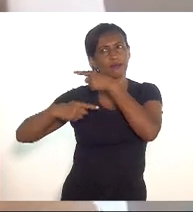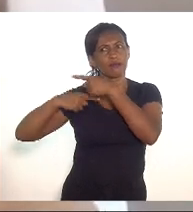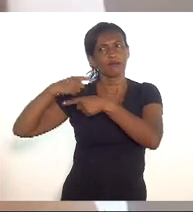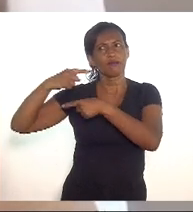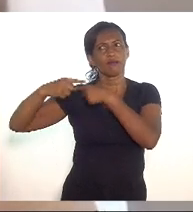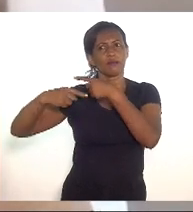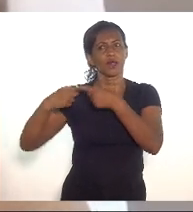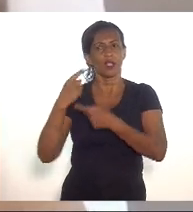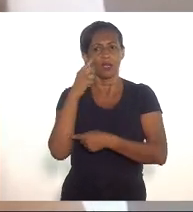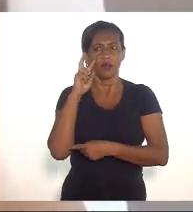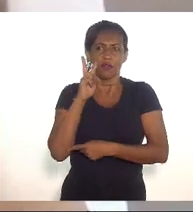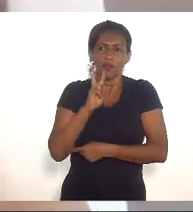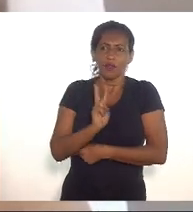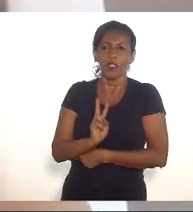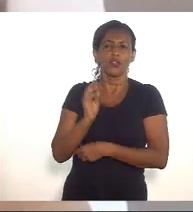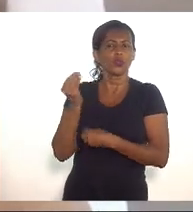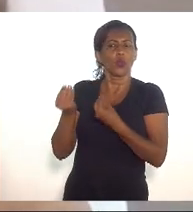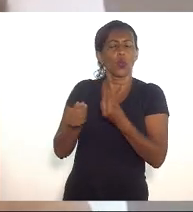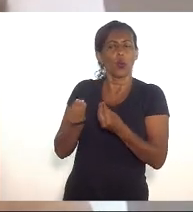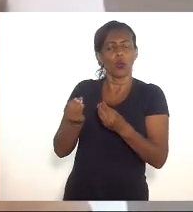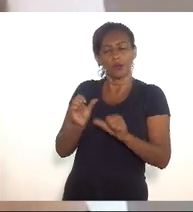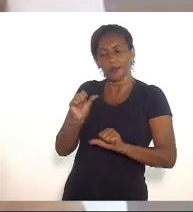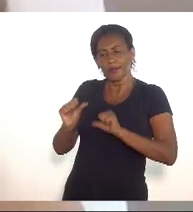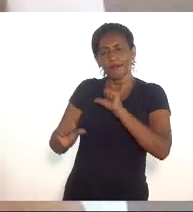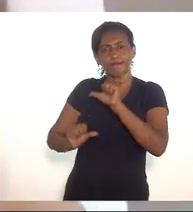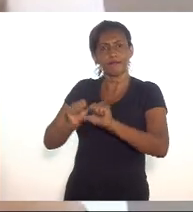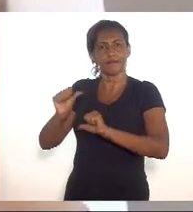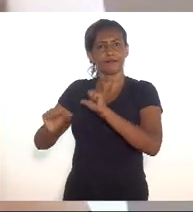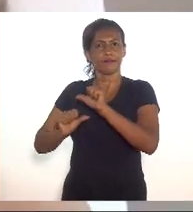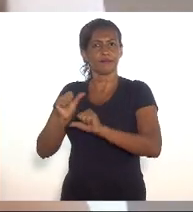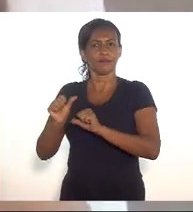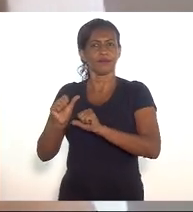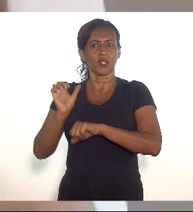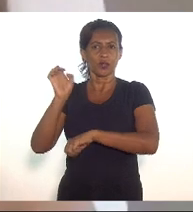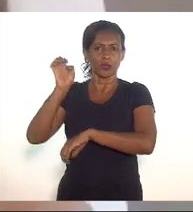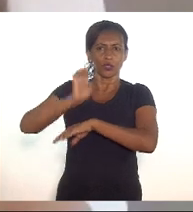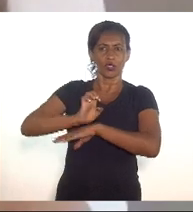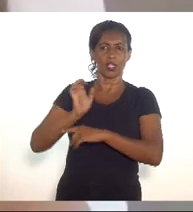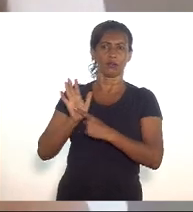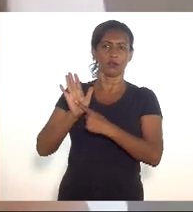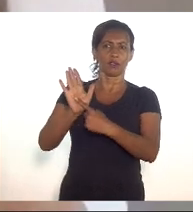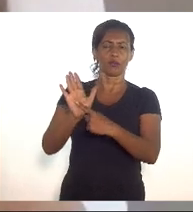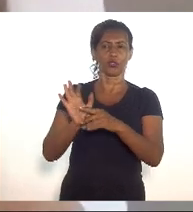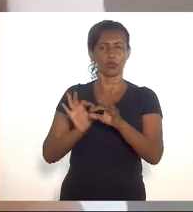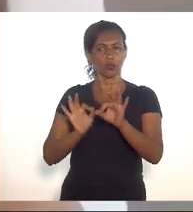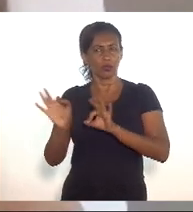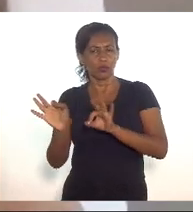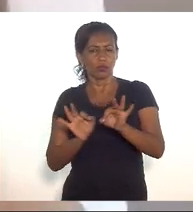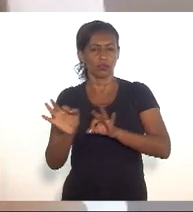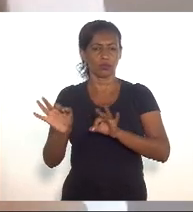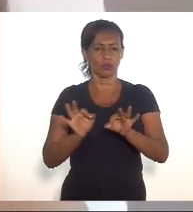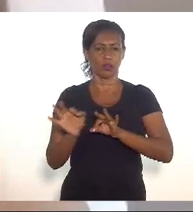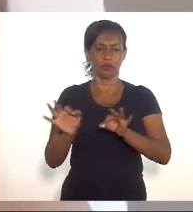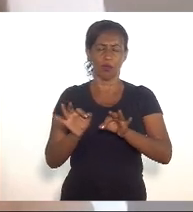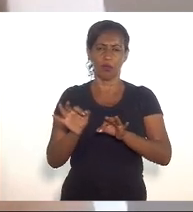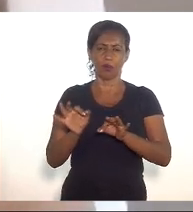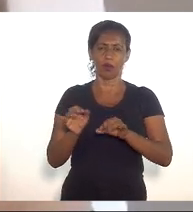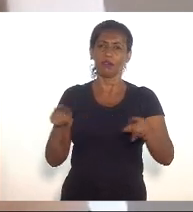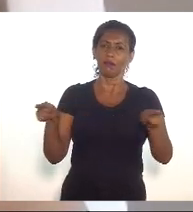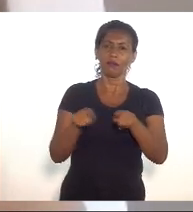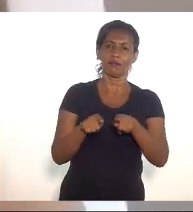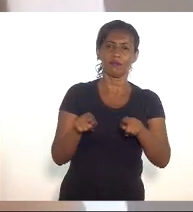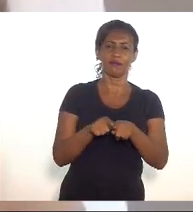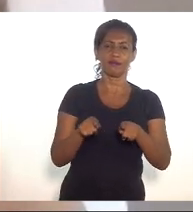a evolução com que o Estado se mostrou de uma forma geral e, ao mesmo